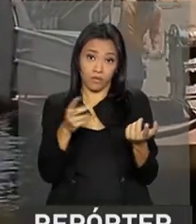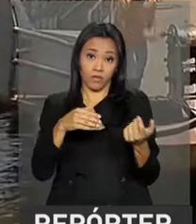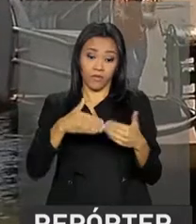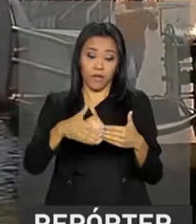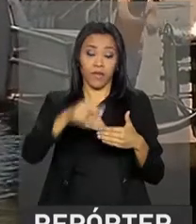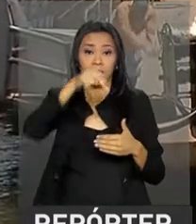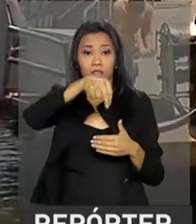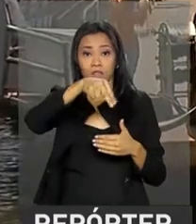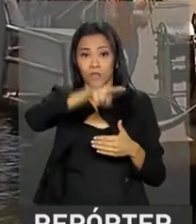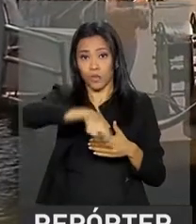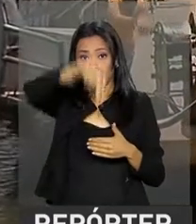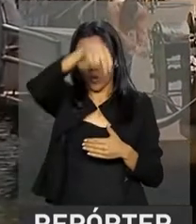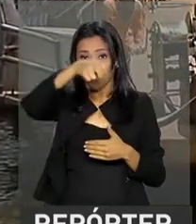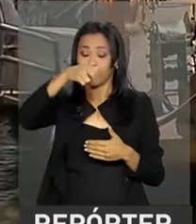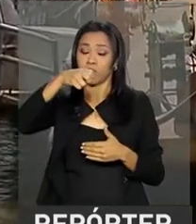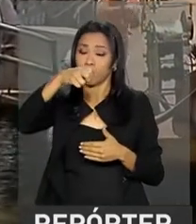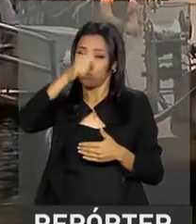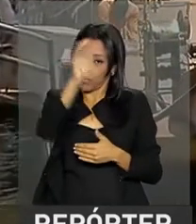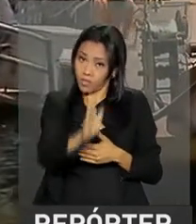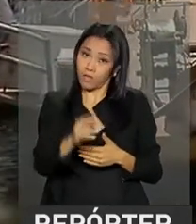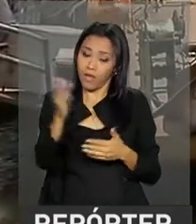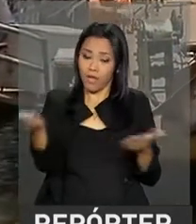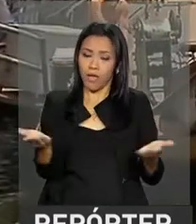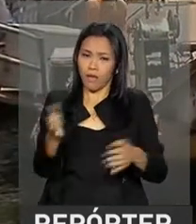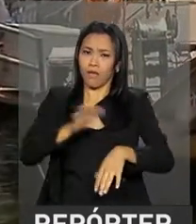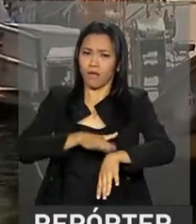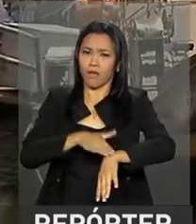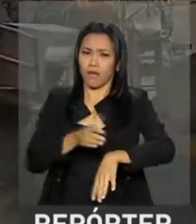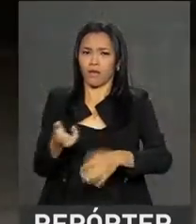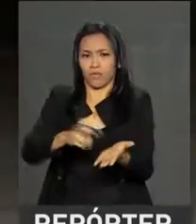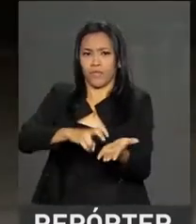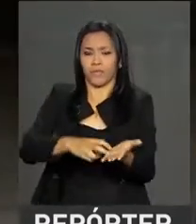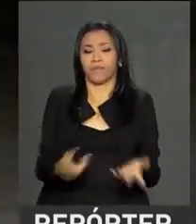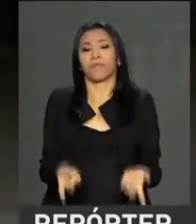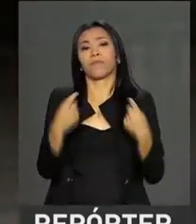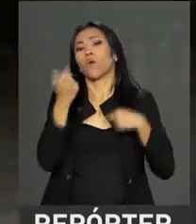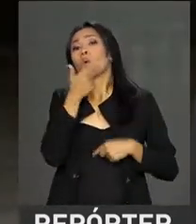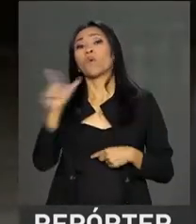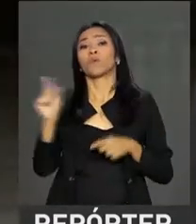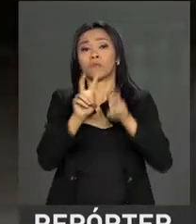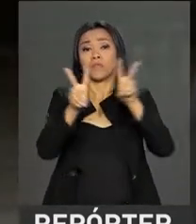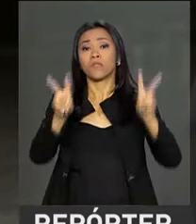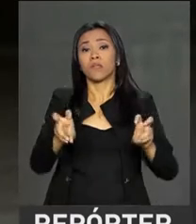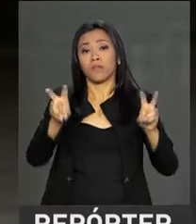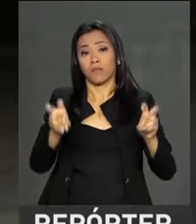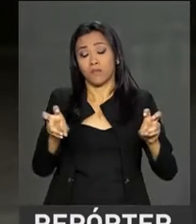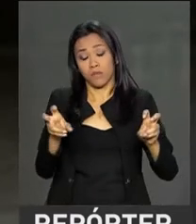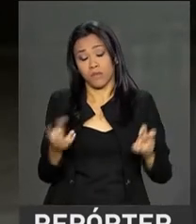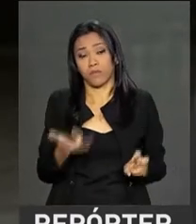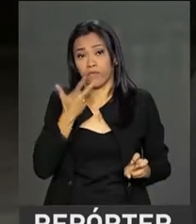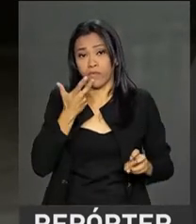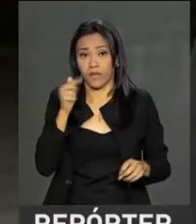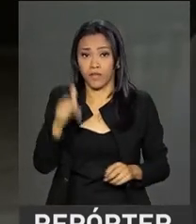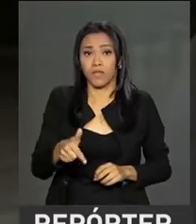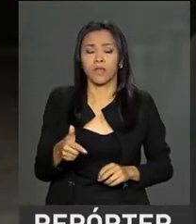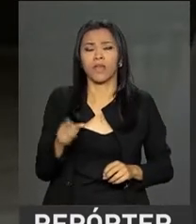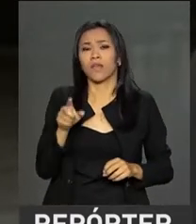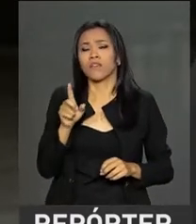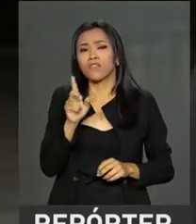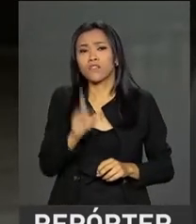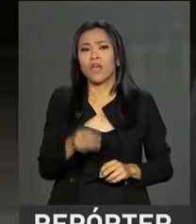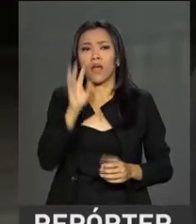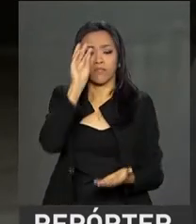acontecem agora pela manhã colocaram agora vou falar um pouquinho sobre outro assunto antes de devolver pra você olha só foi